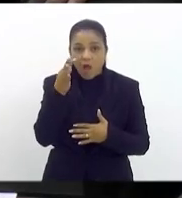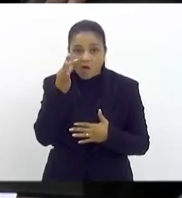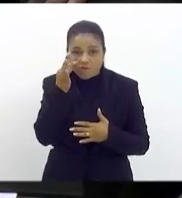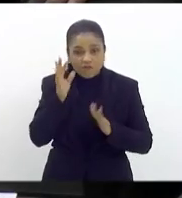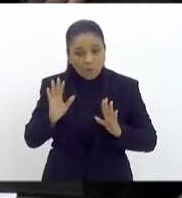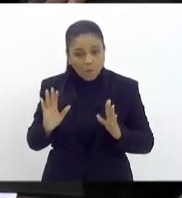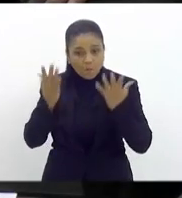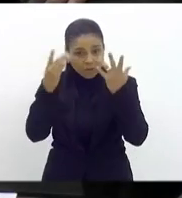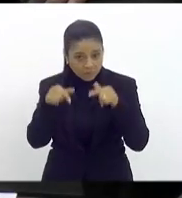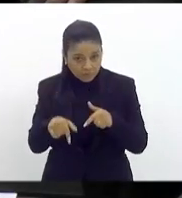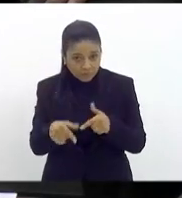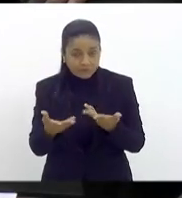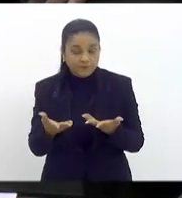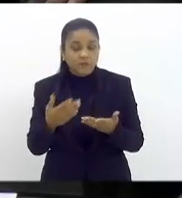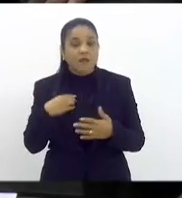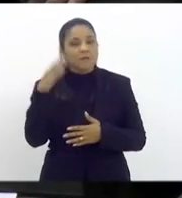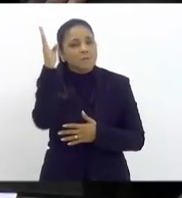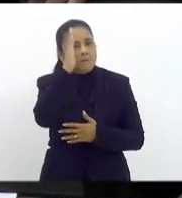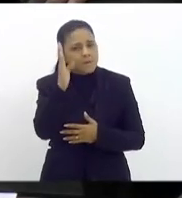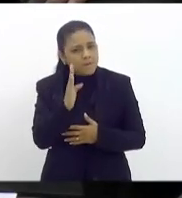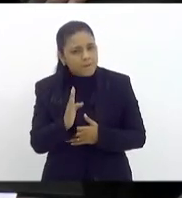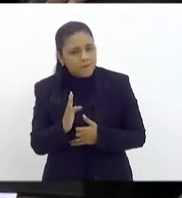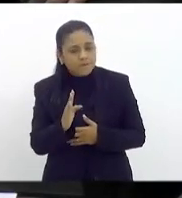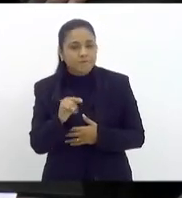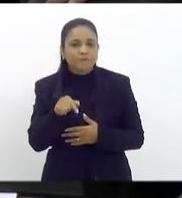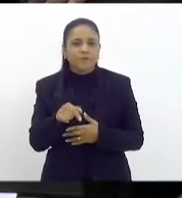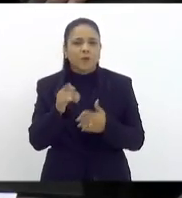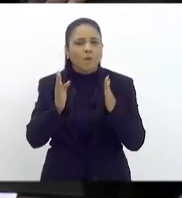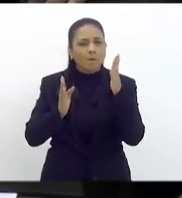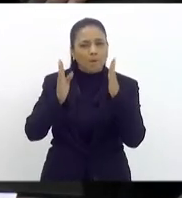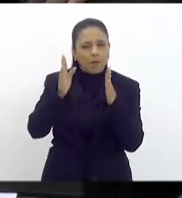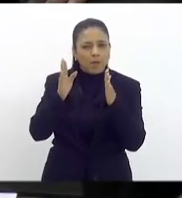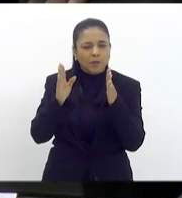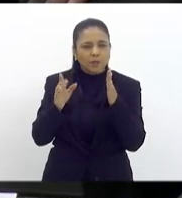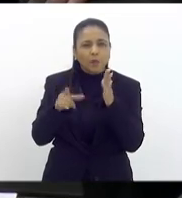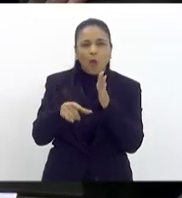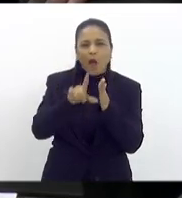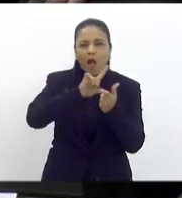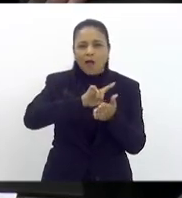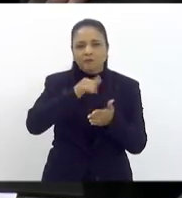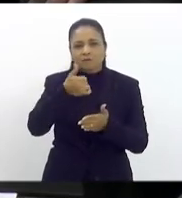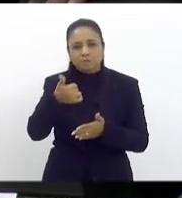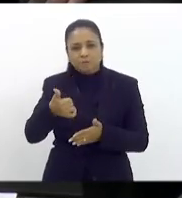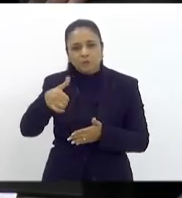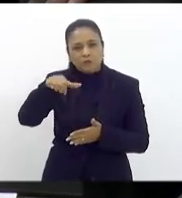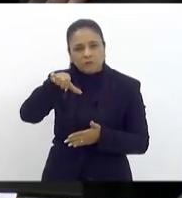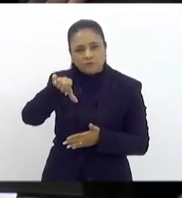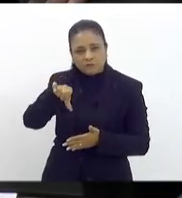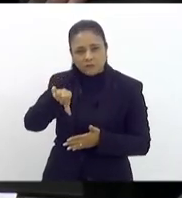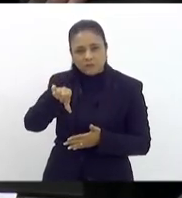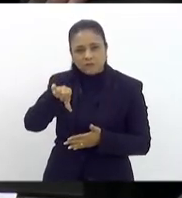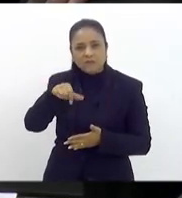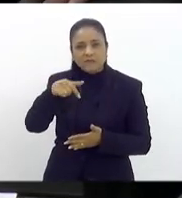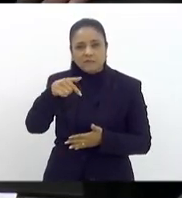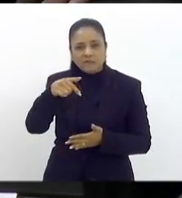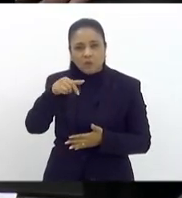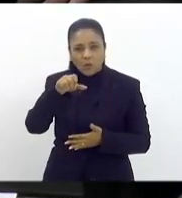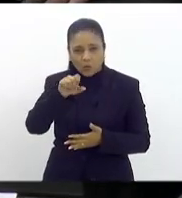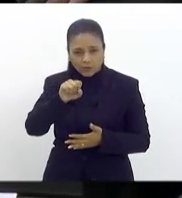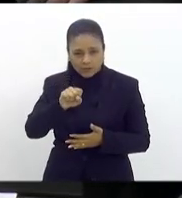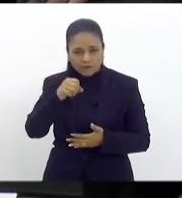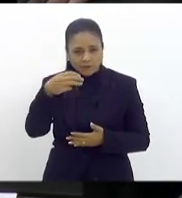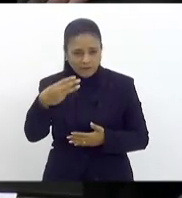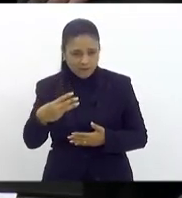No Brasil, até o período anteriormente ao ano de 1973... Posso só fazer uma